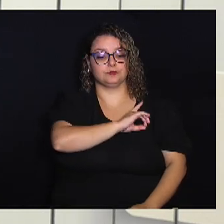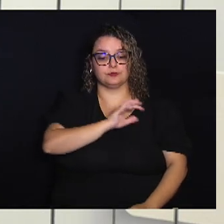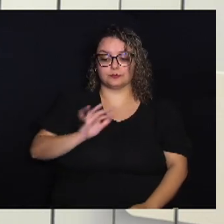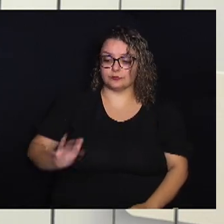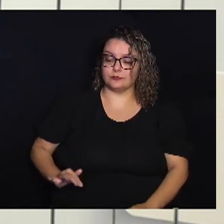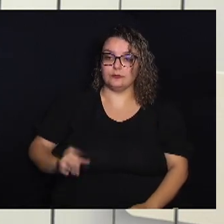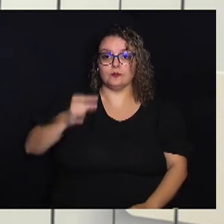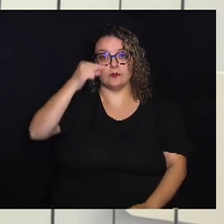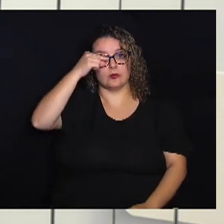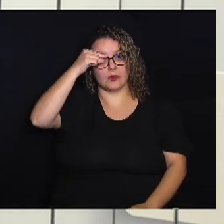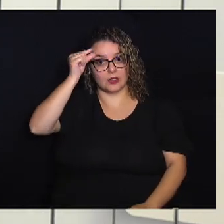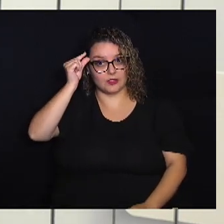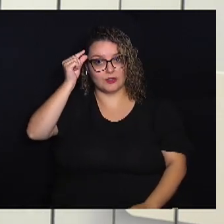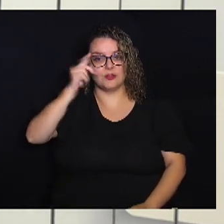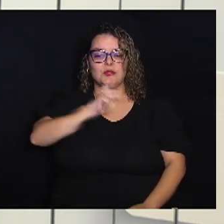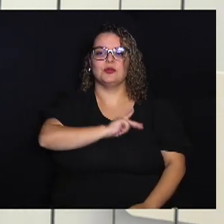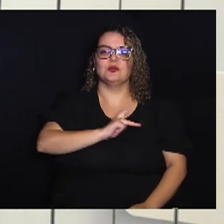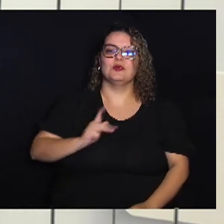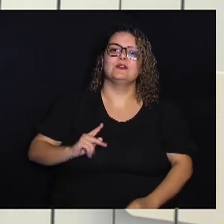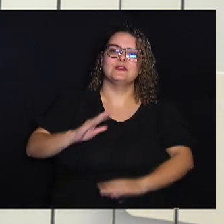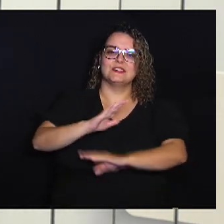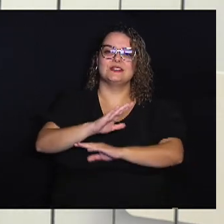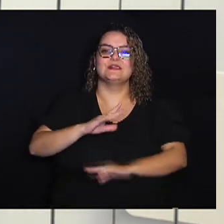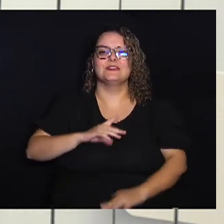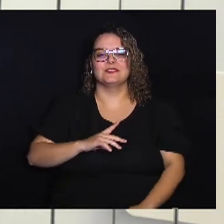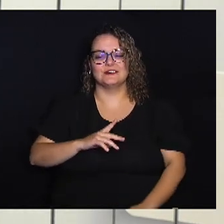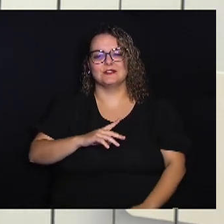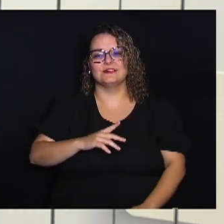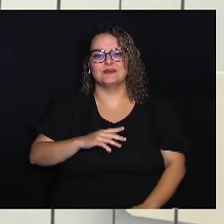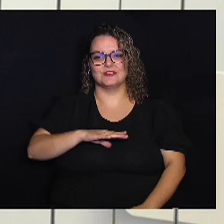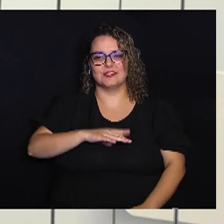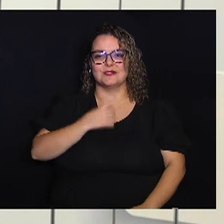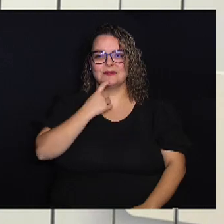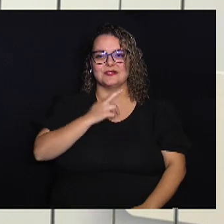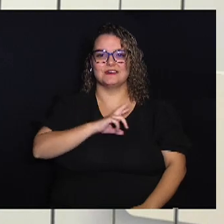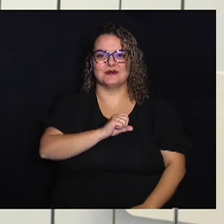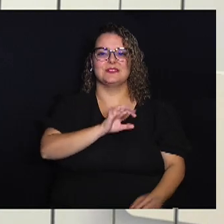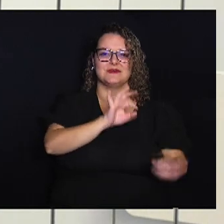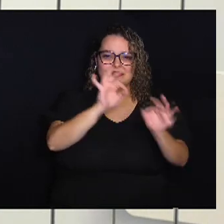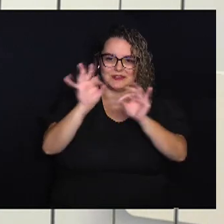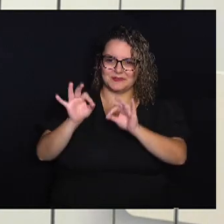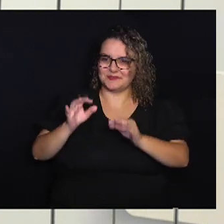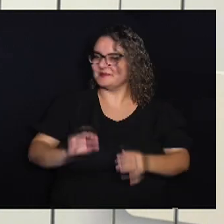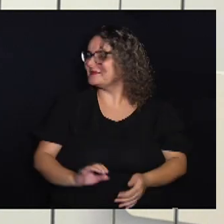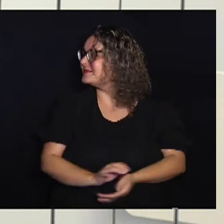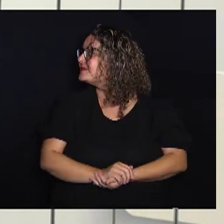Jonas Donizete e o presidente da Câmara, o vereador Luiz Rossini. Vamos acompanhar então.